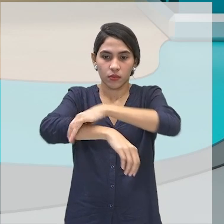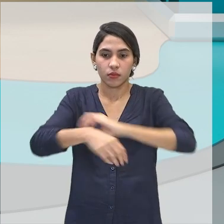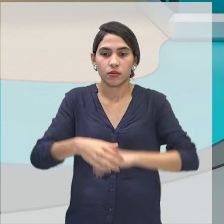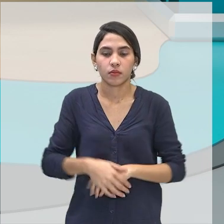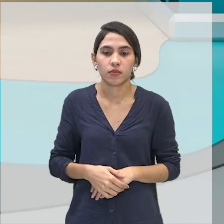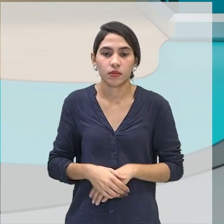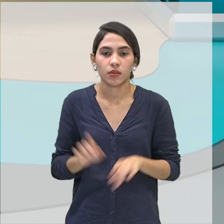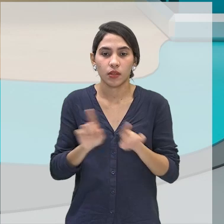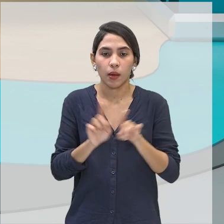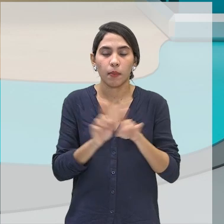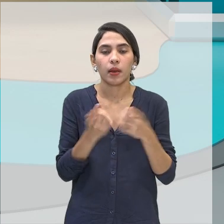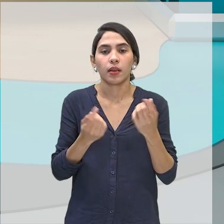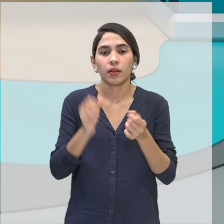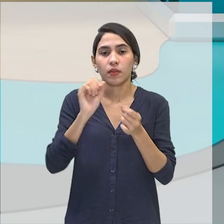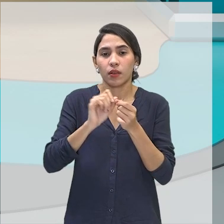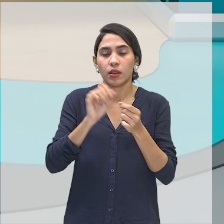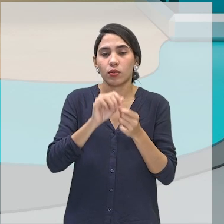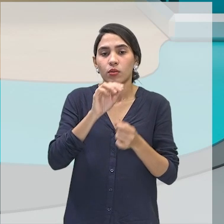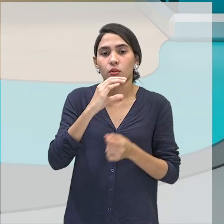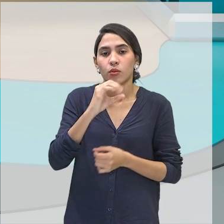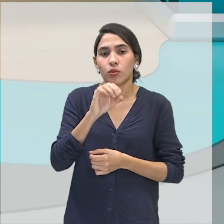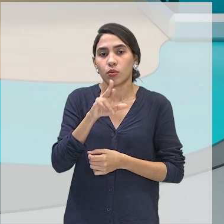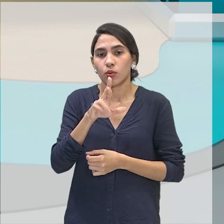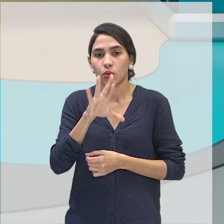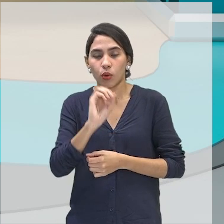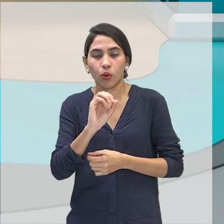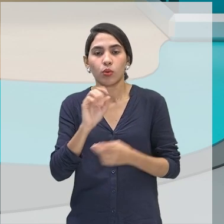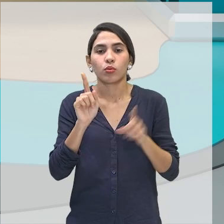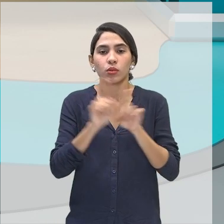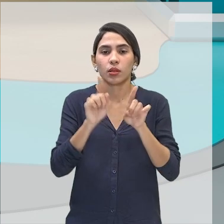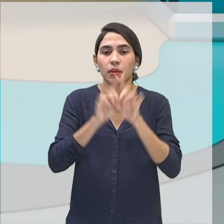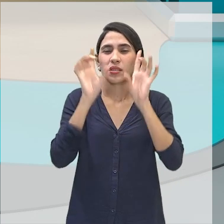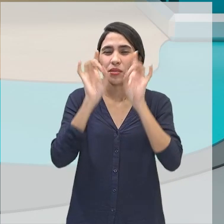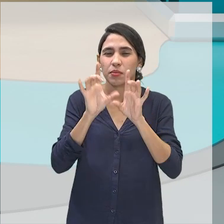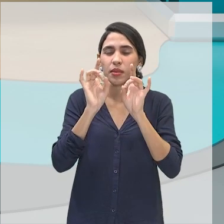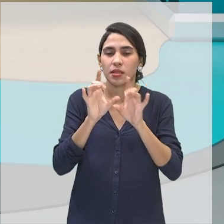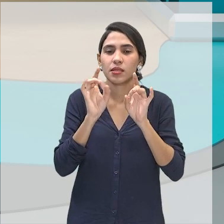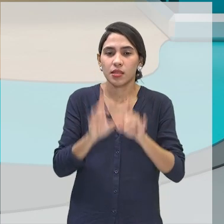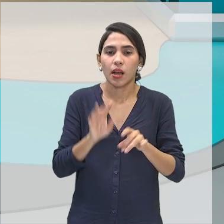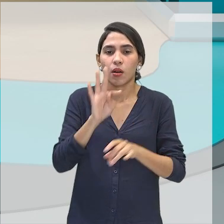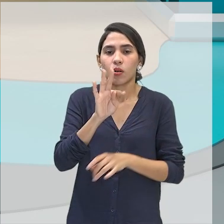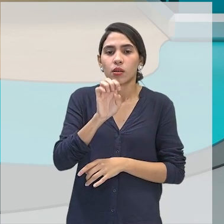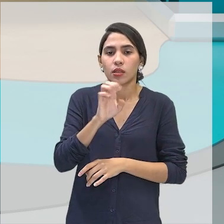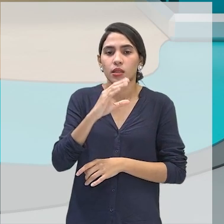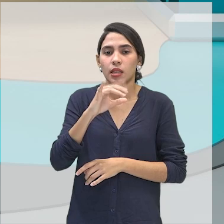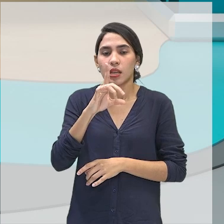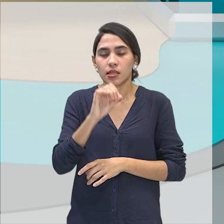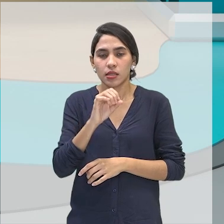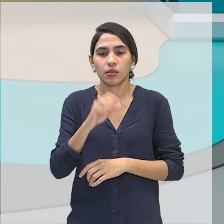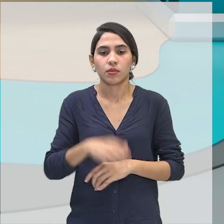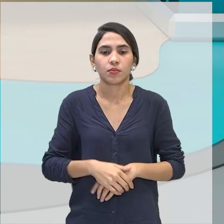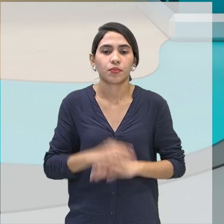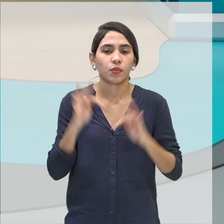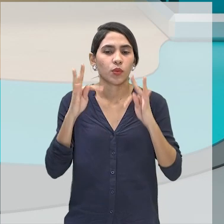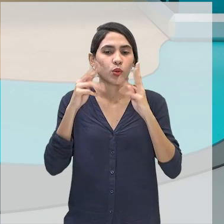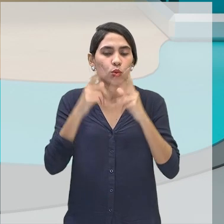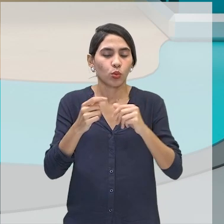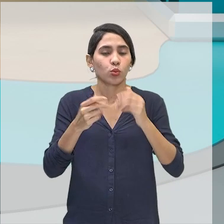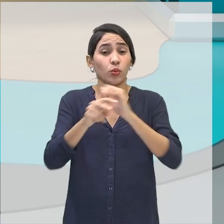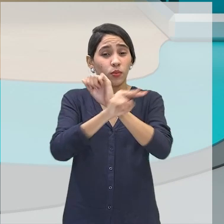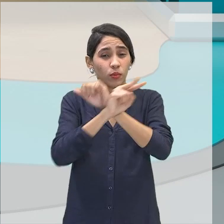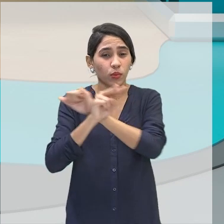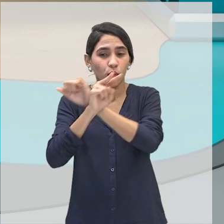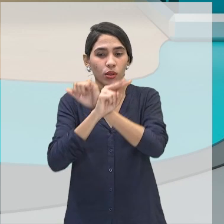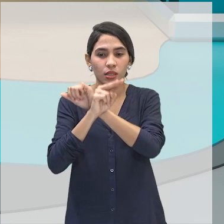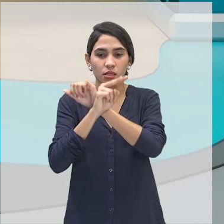é feito de couro especial, tratado e tecido. Então, tudo isso para proteger